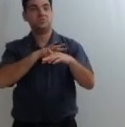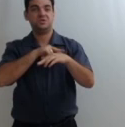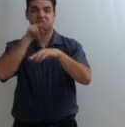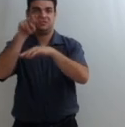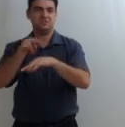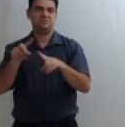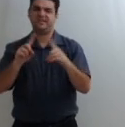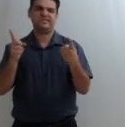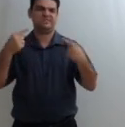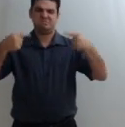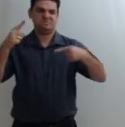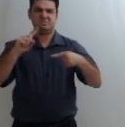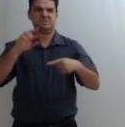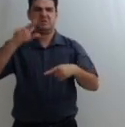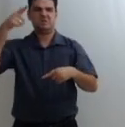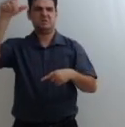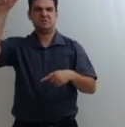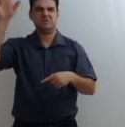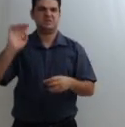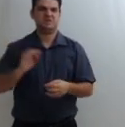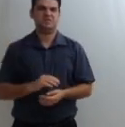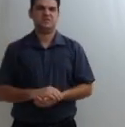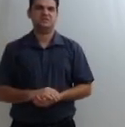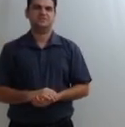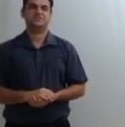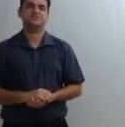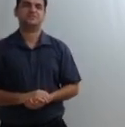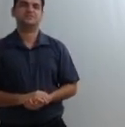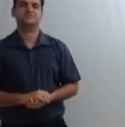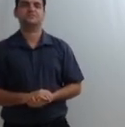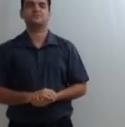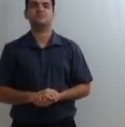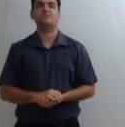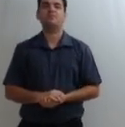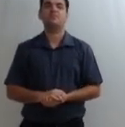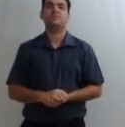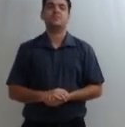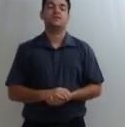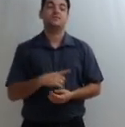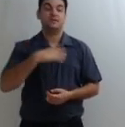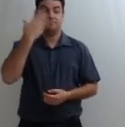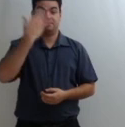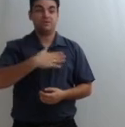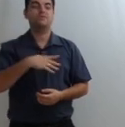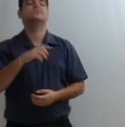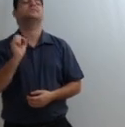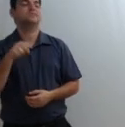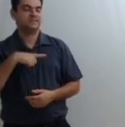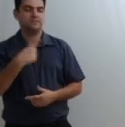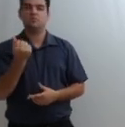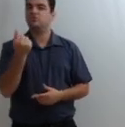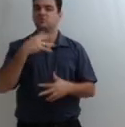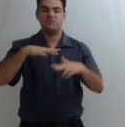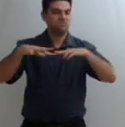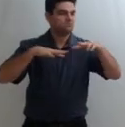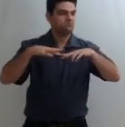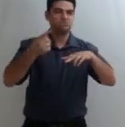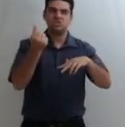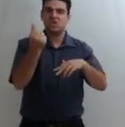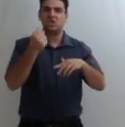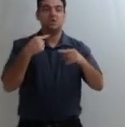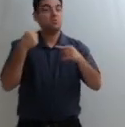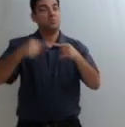de discussão. Ou seja, há indicação de movimentação econômica relevante e incompatível com o